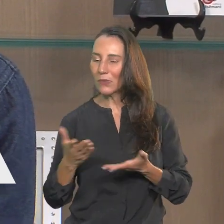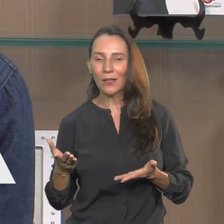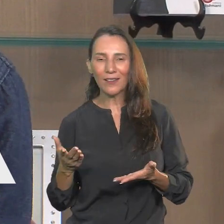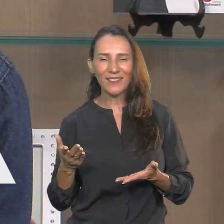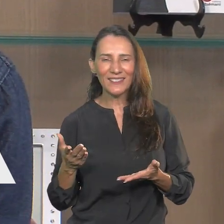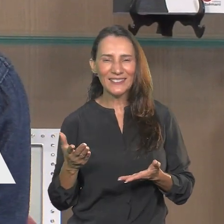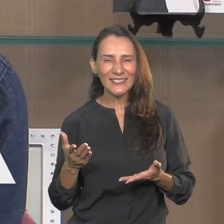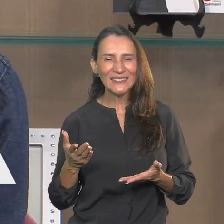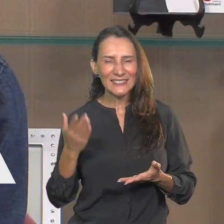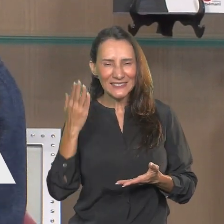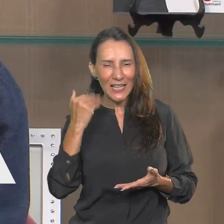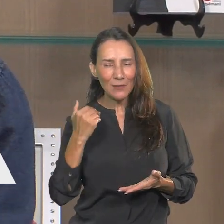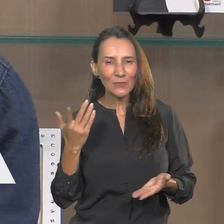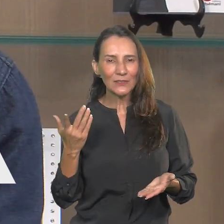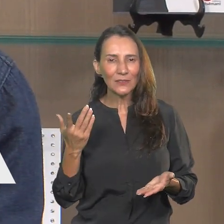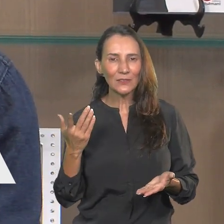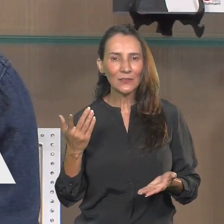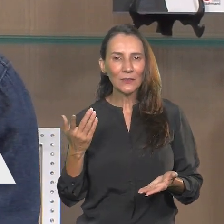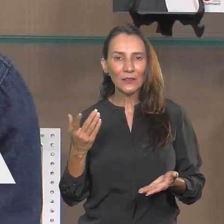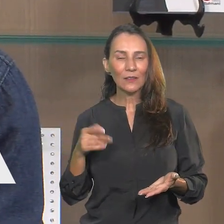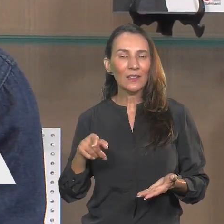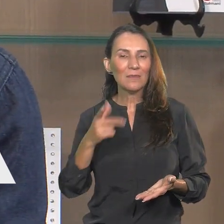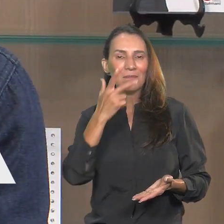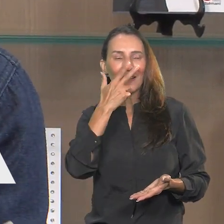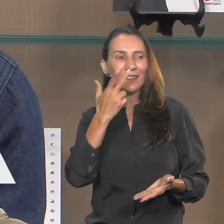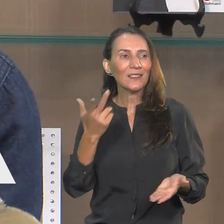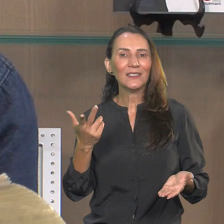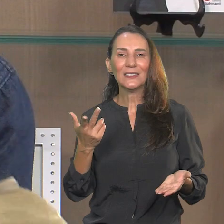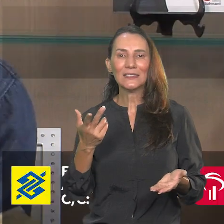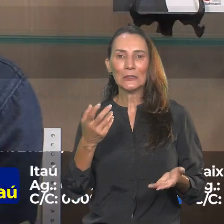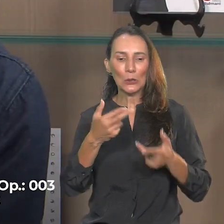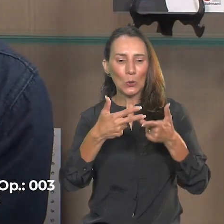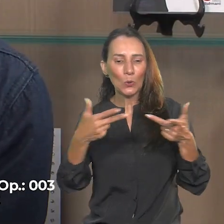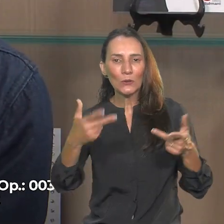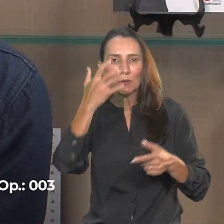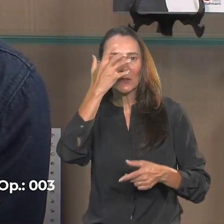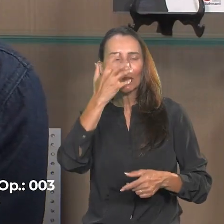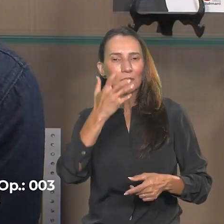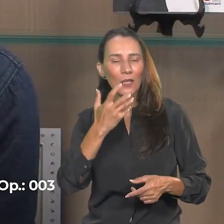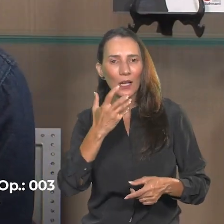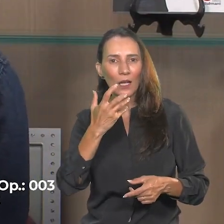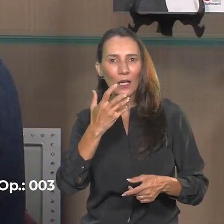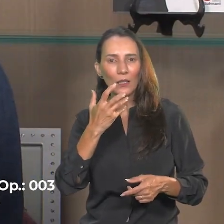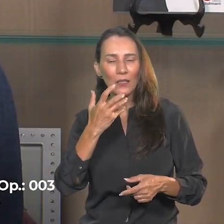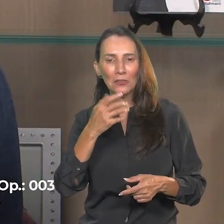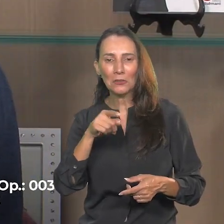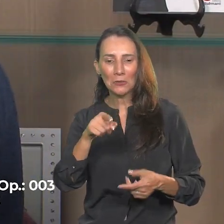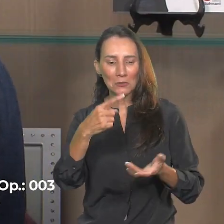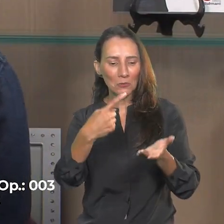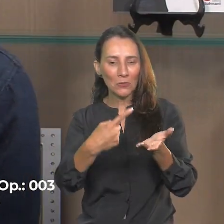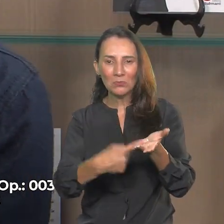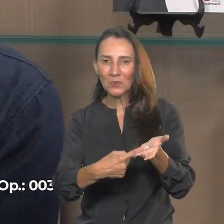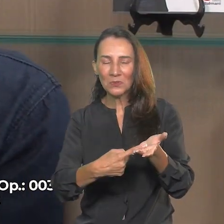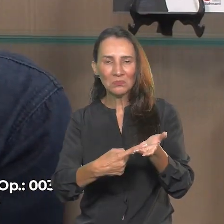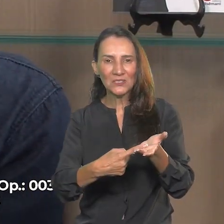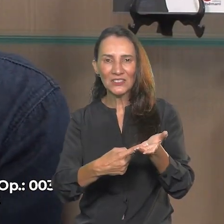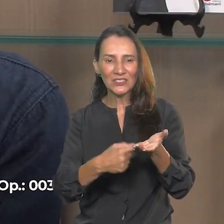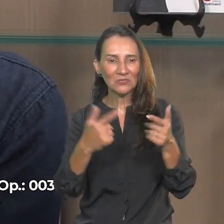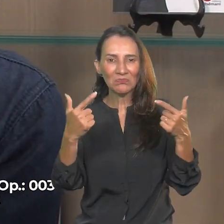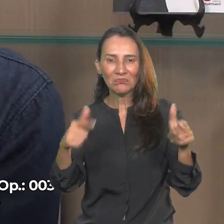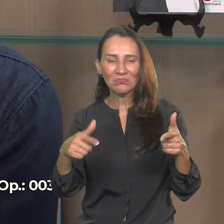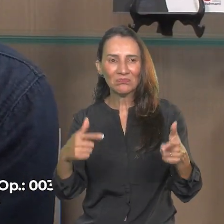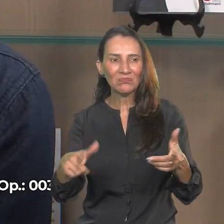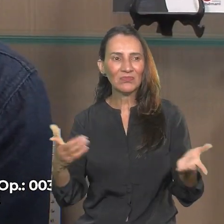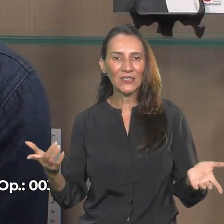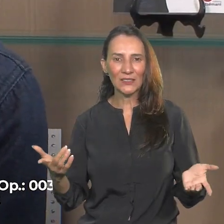dizer, fazem piadas com coisas sérias, não levam nada a sério. São